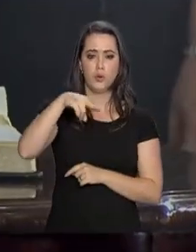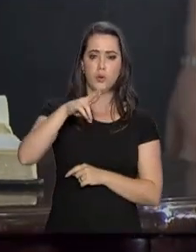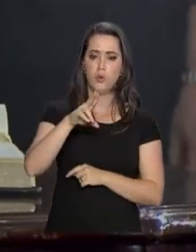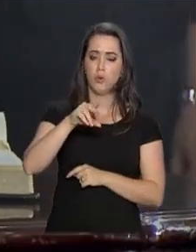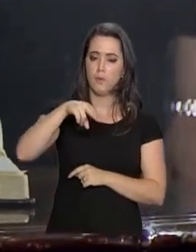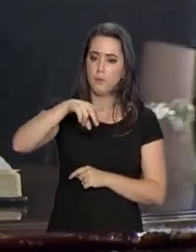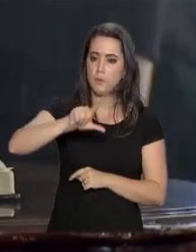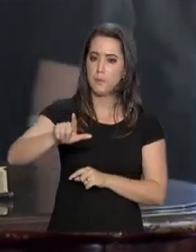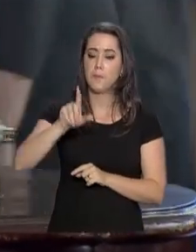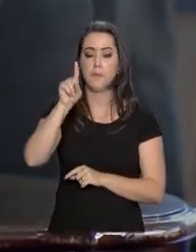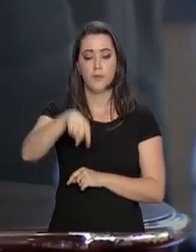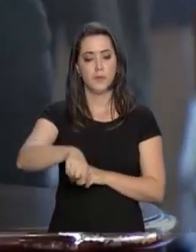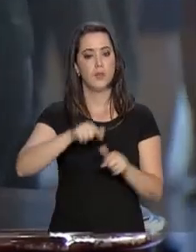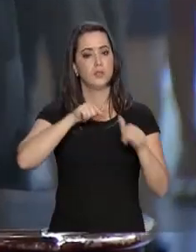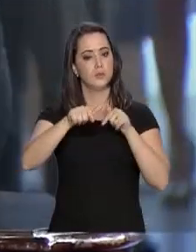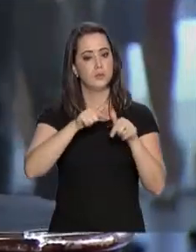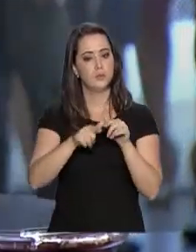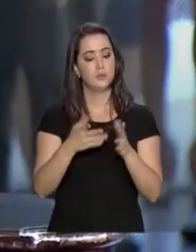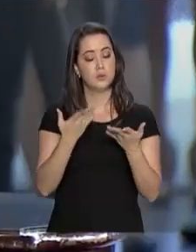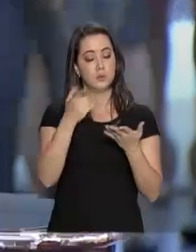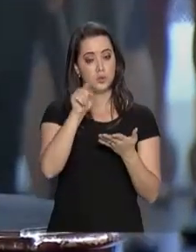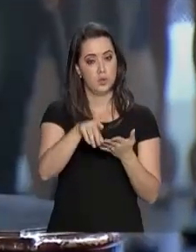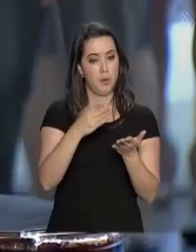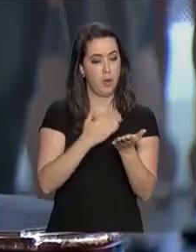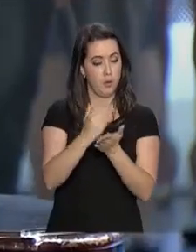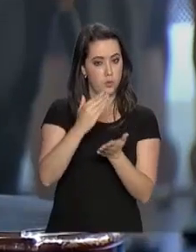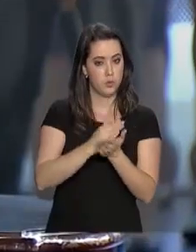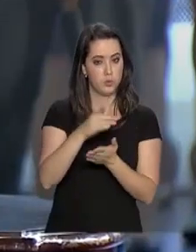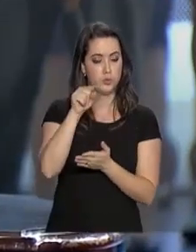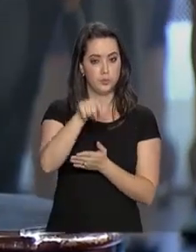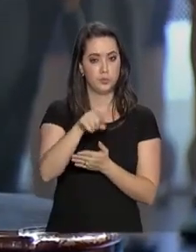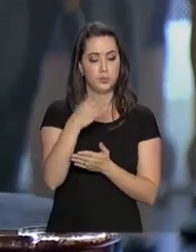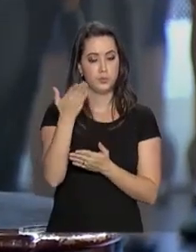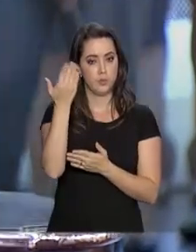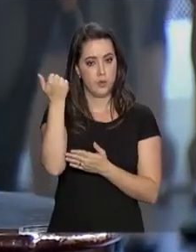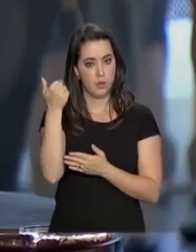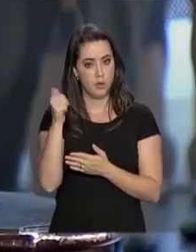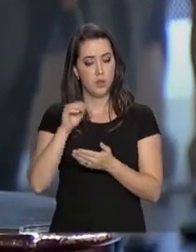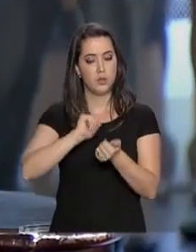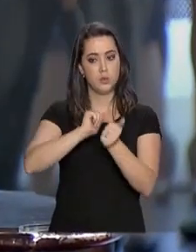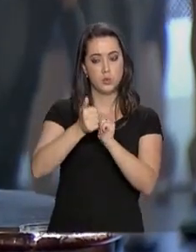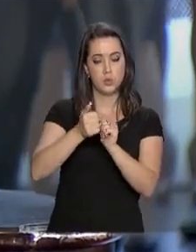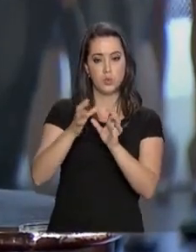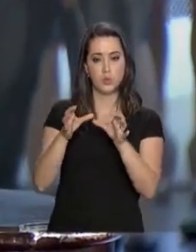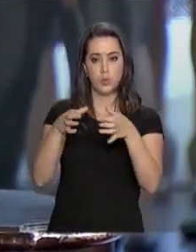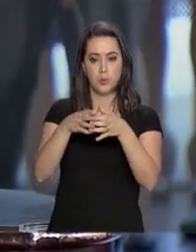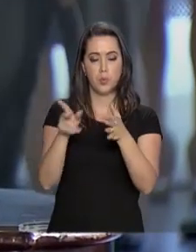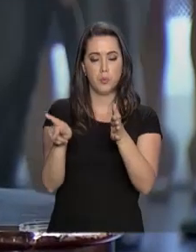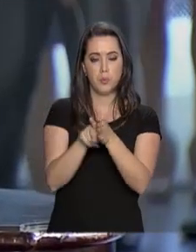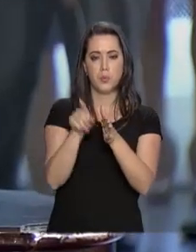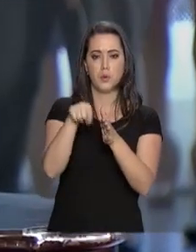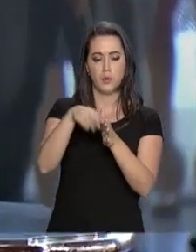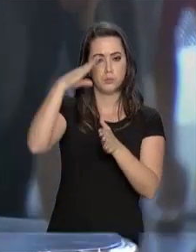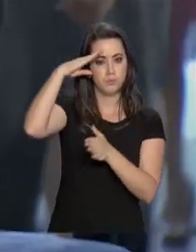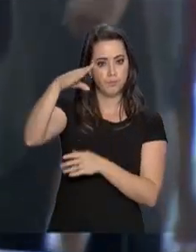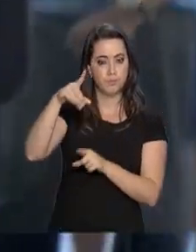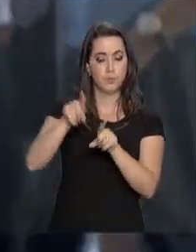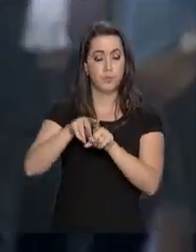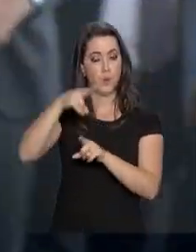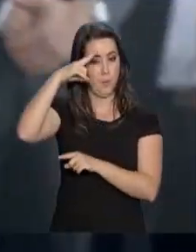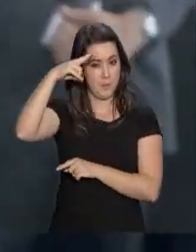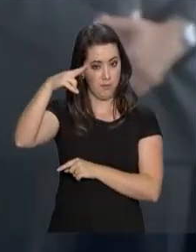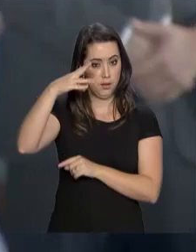já atuou como presidente da Comissão de Desportos do Exército. Ele também dirigiu o Departamento de Desporto Militar,